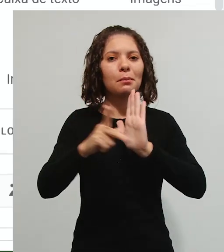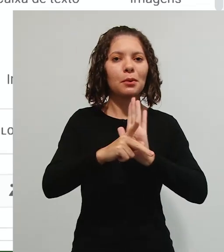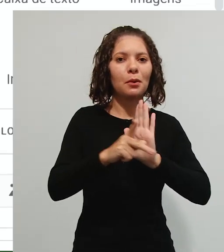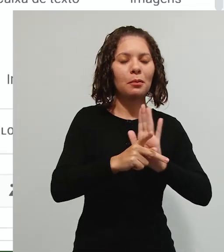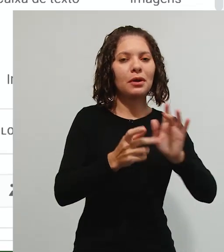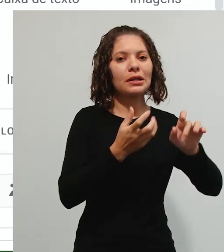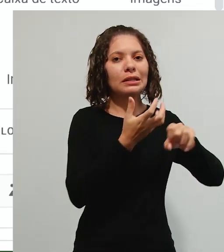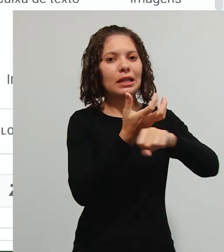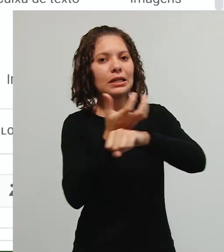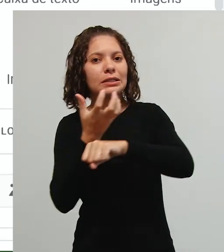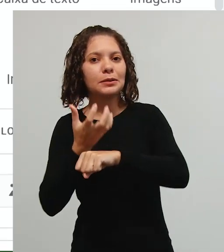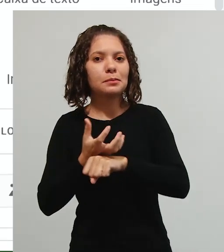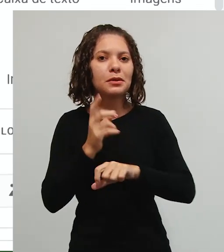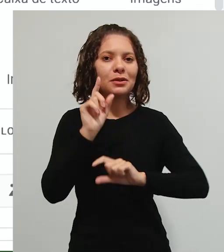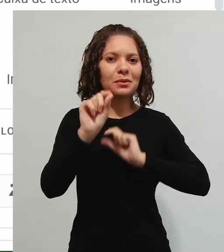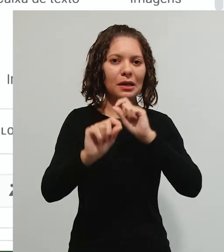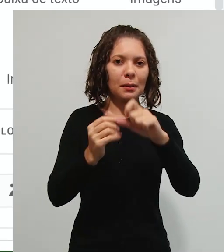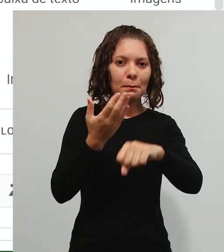práticas